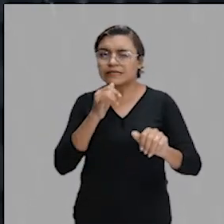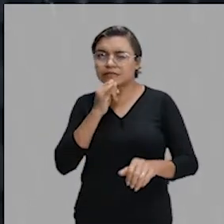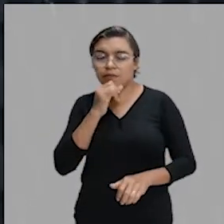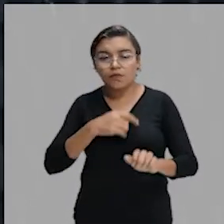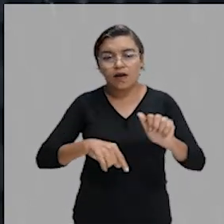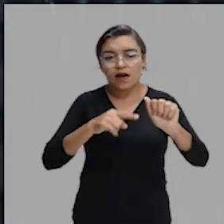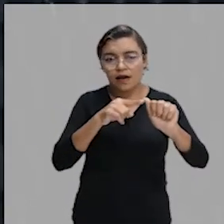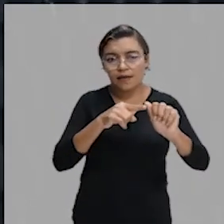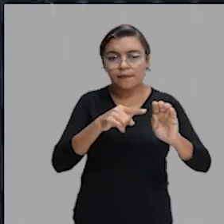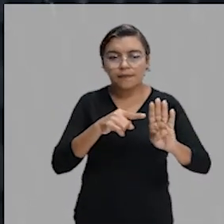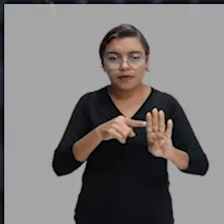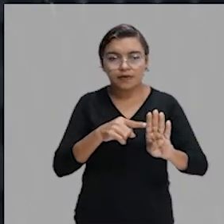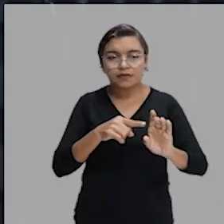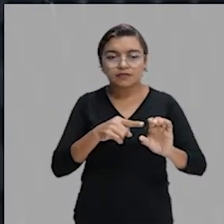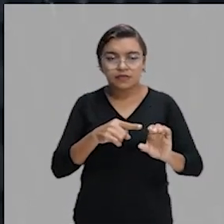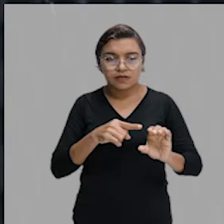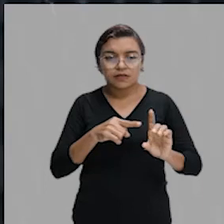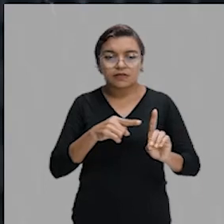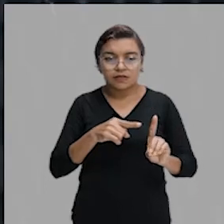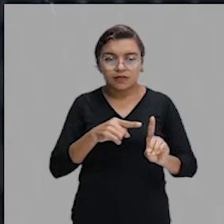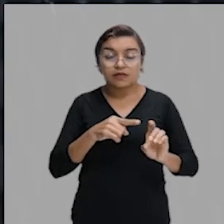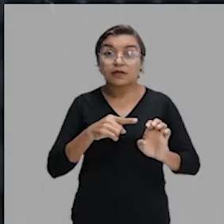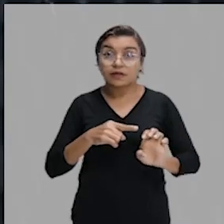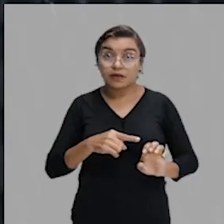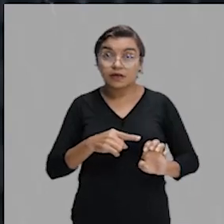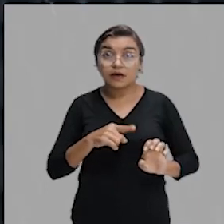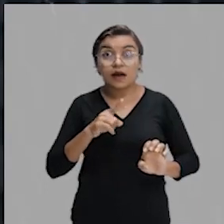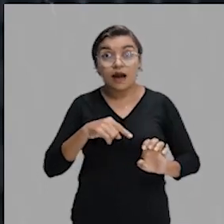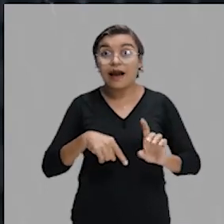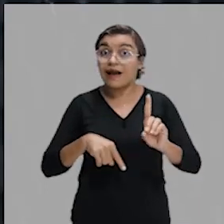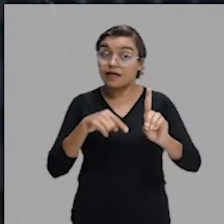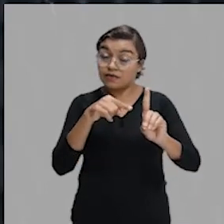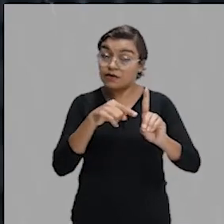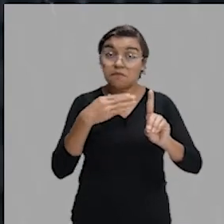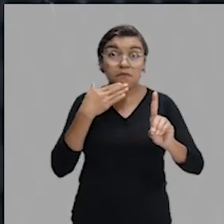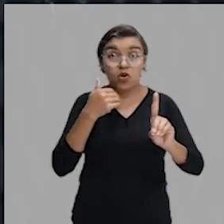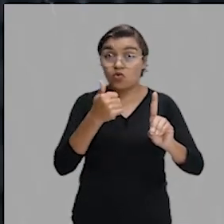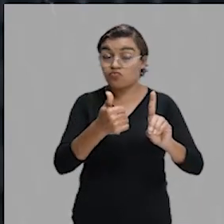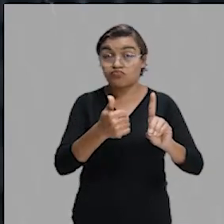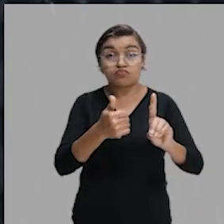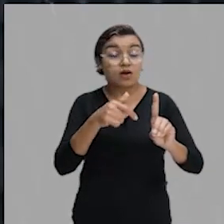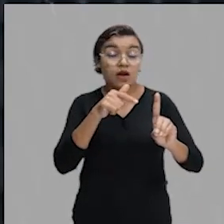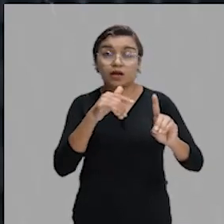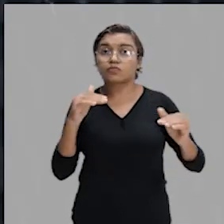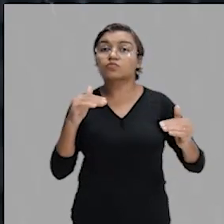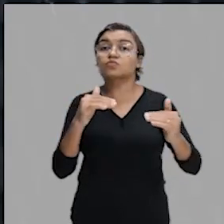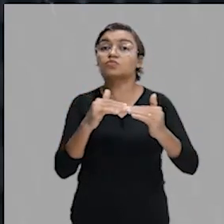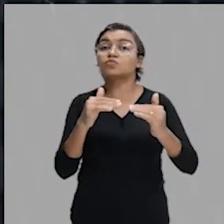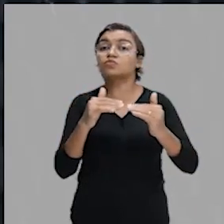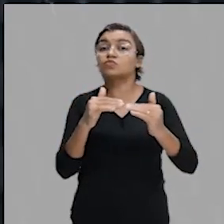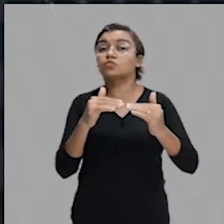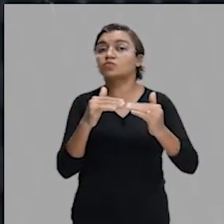B, C, D e E, a letra D é a que chega mais perto, é a que está mais